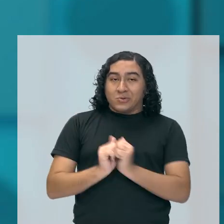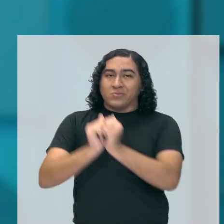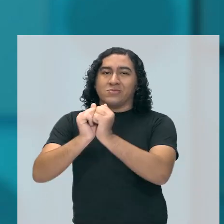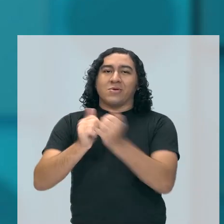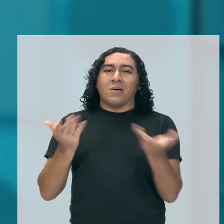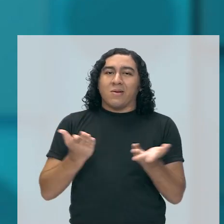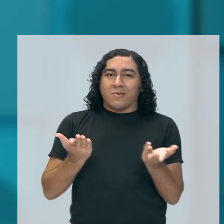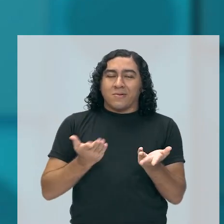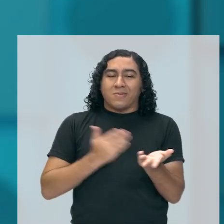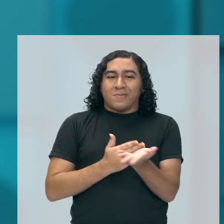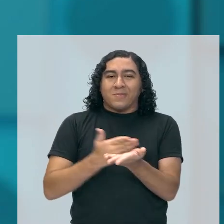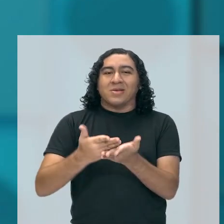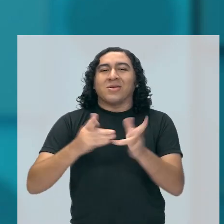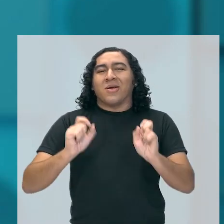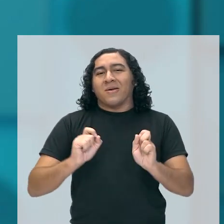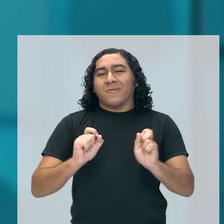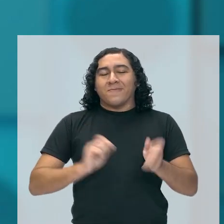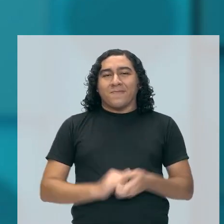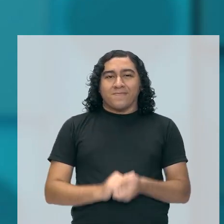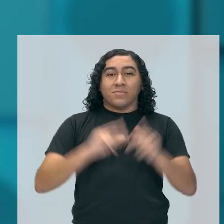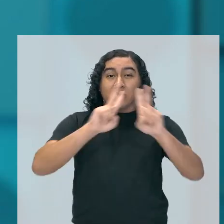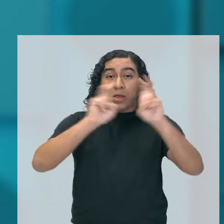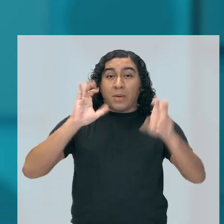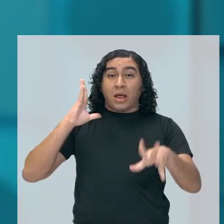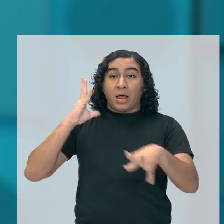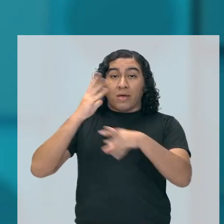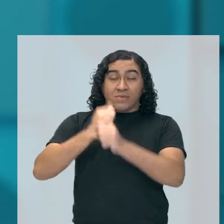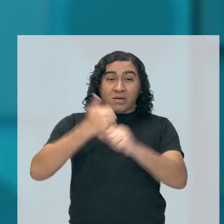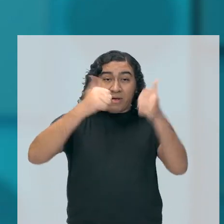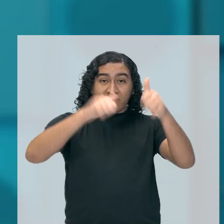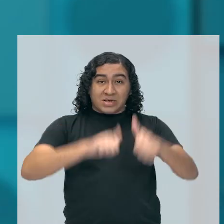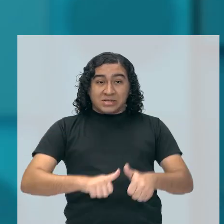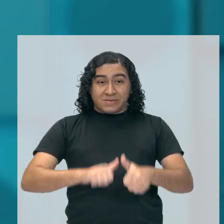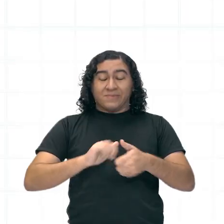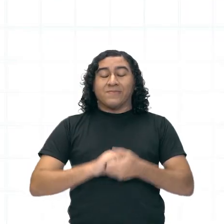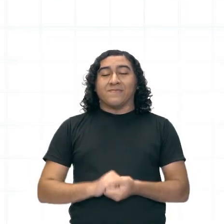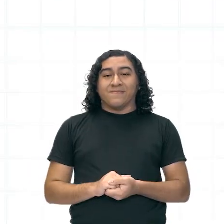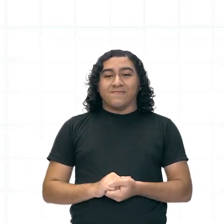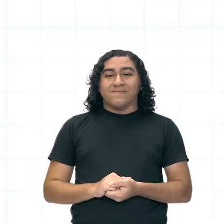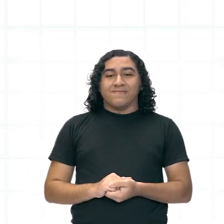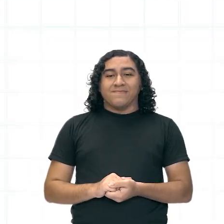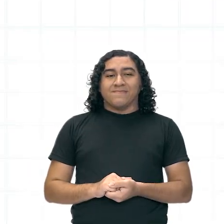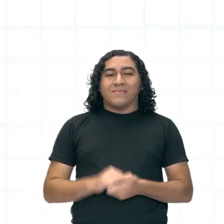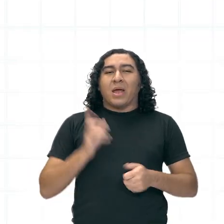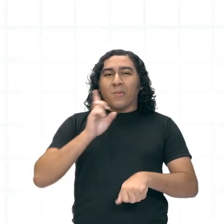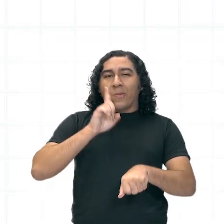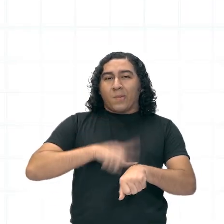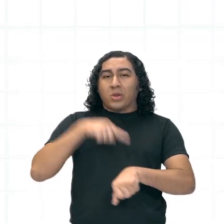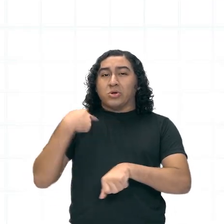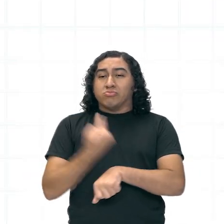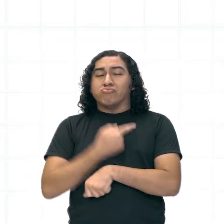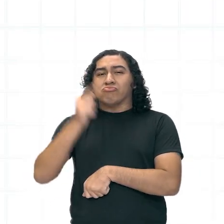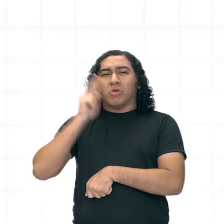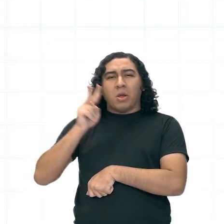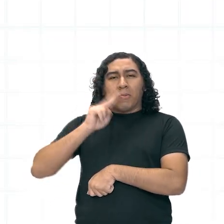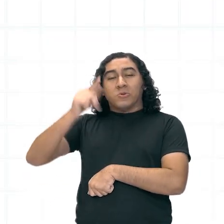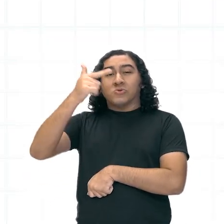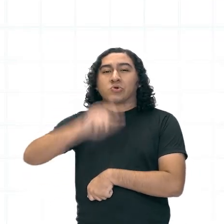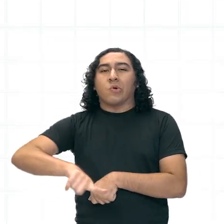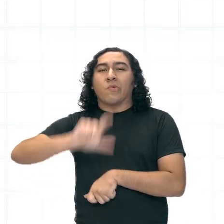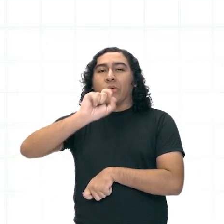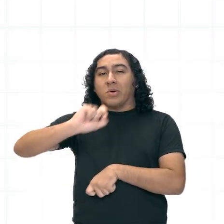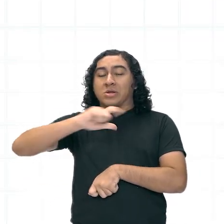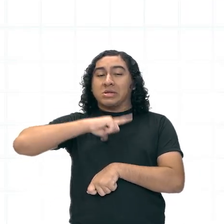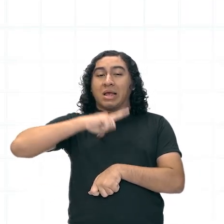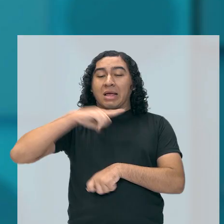neste momento. Então hoje, claro, nossa revisão e avaliação, aí o nosso momento em que vamos relembrar o